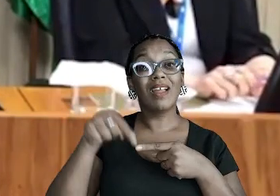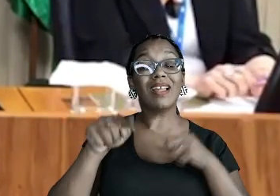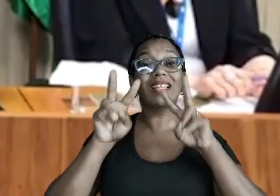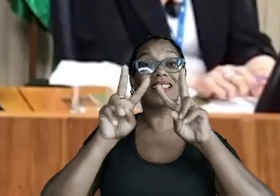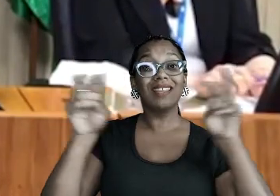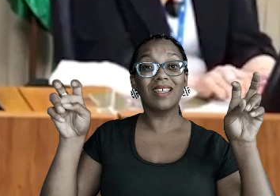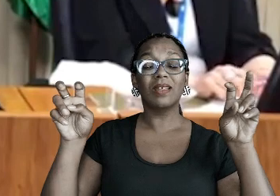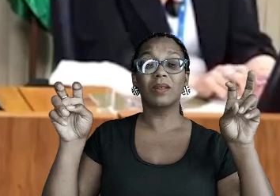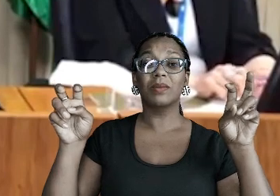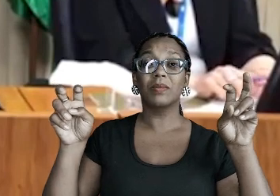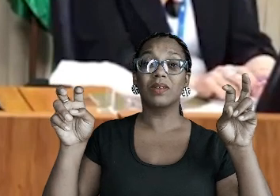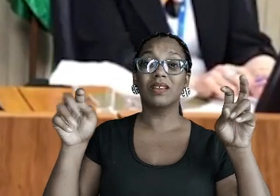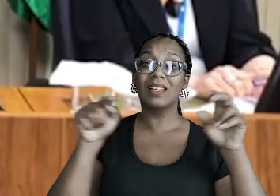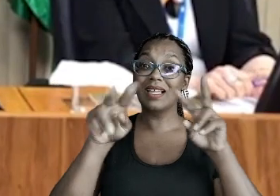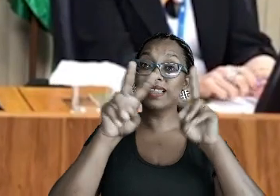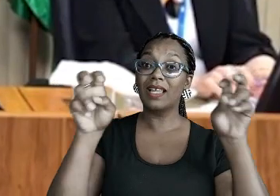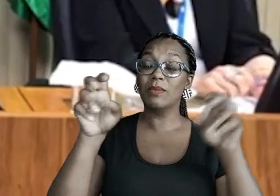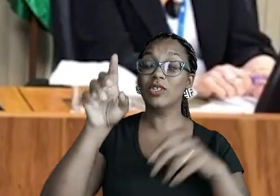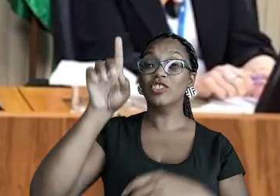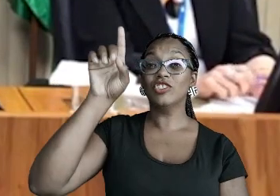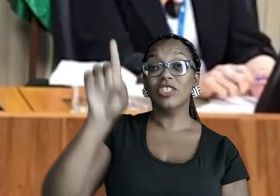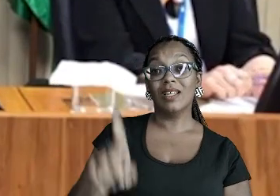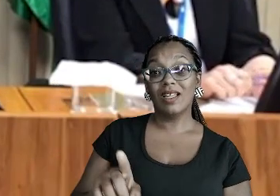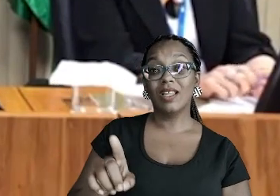do Direito